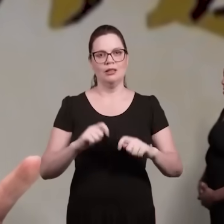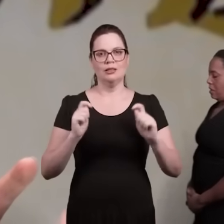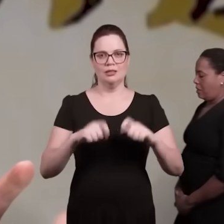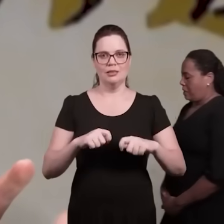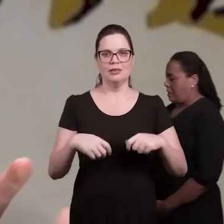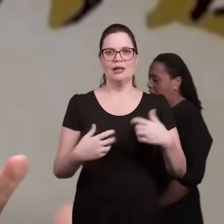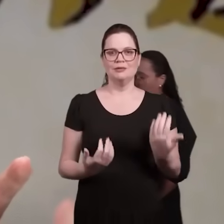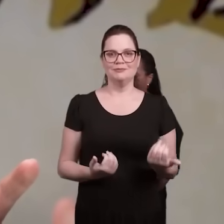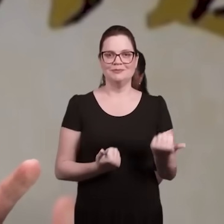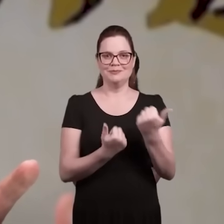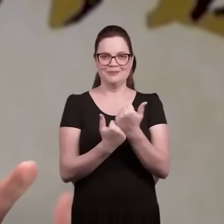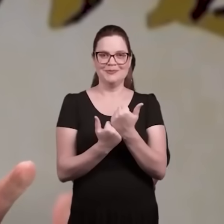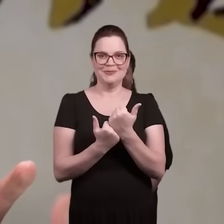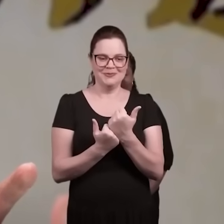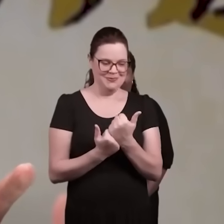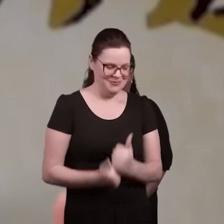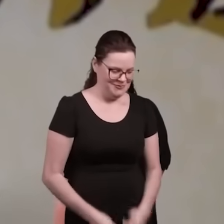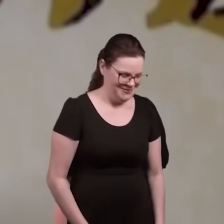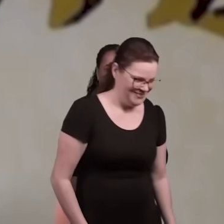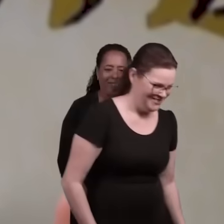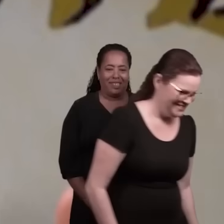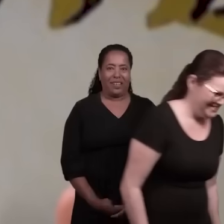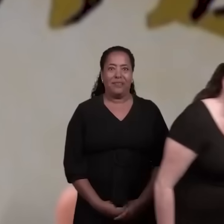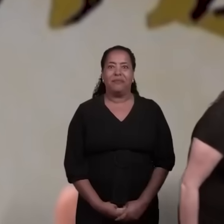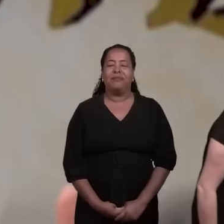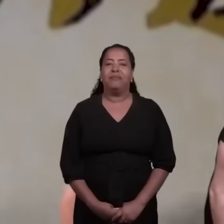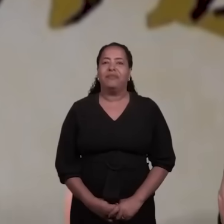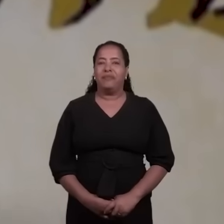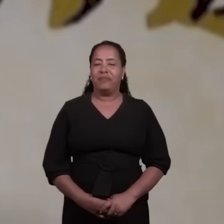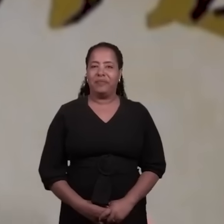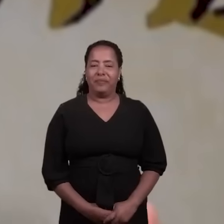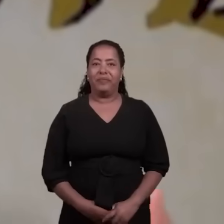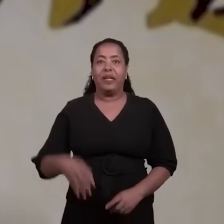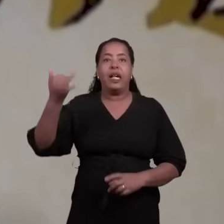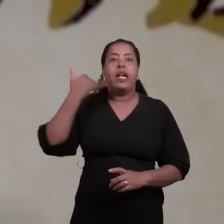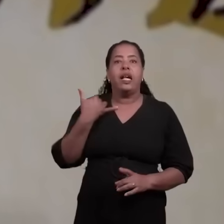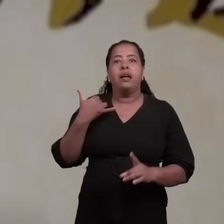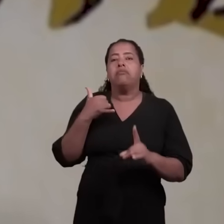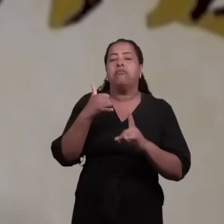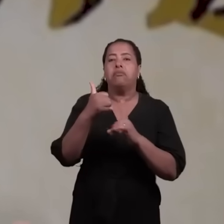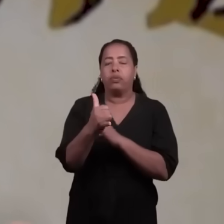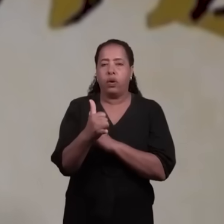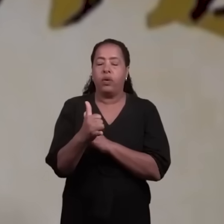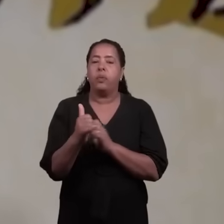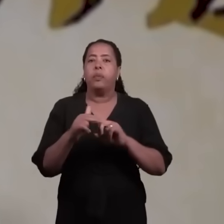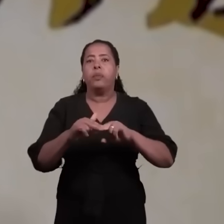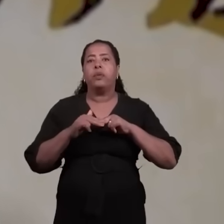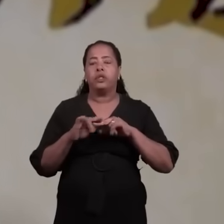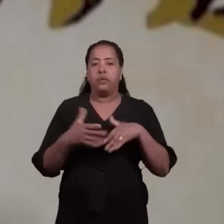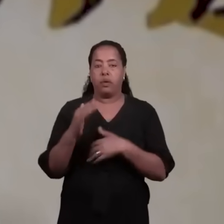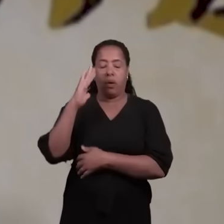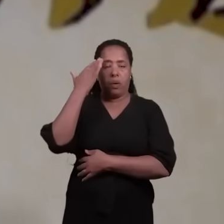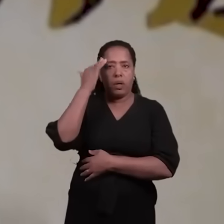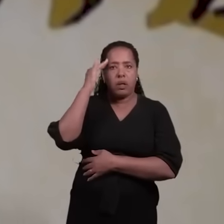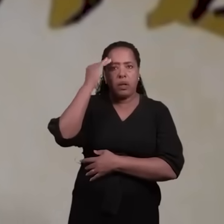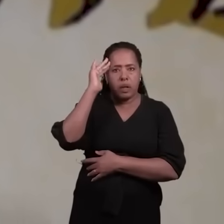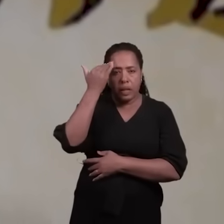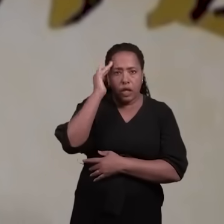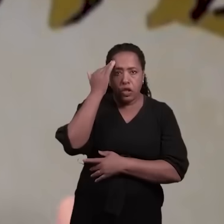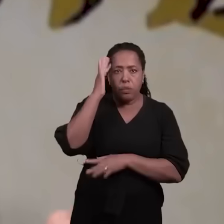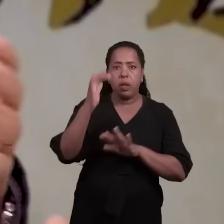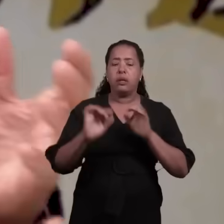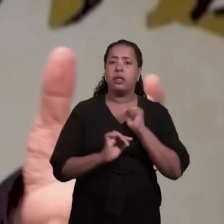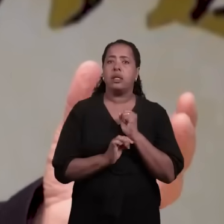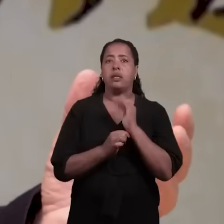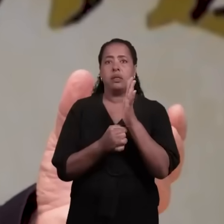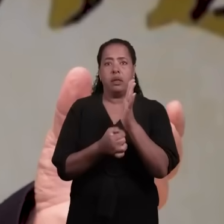que a palavra da sabedoria, ela é a interpretação, ou seja, aquilo que o Senhor quer falar. A interpretação. Ou seja, o entendimento daquilo que